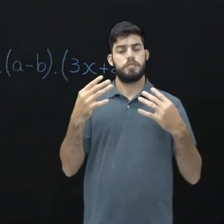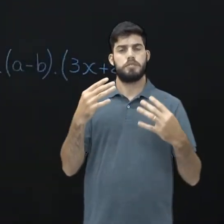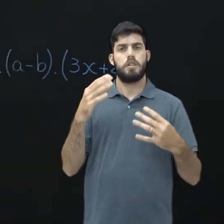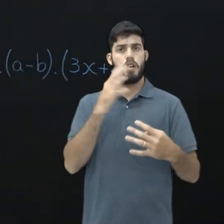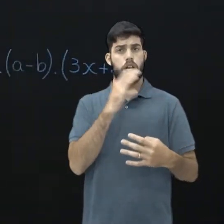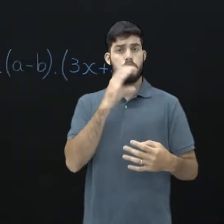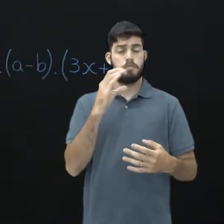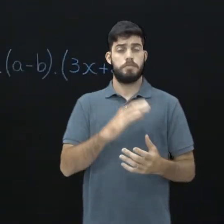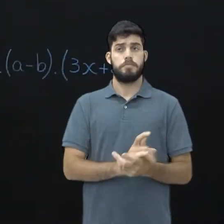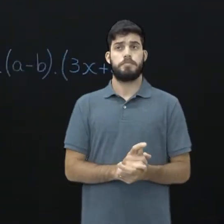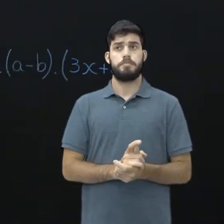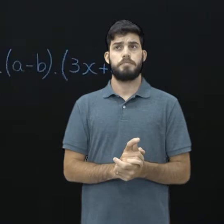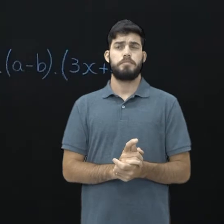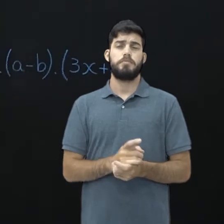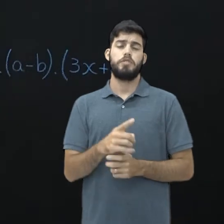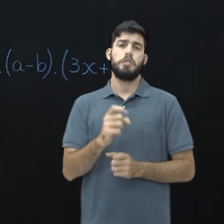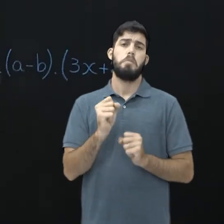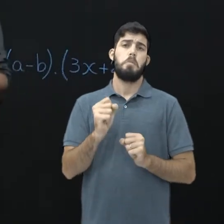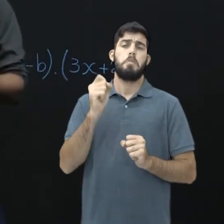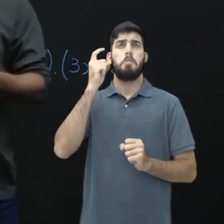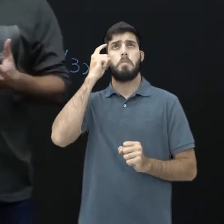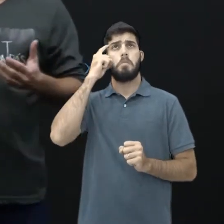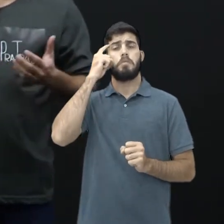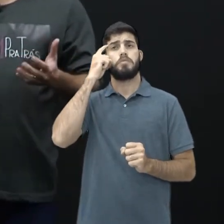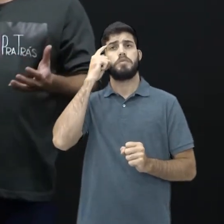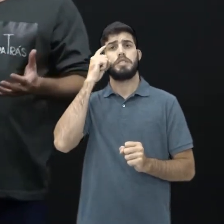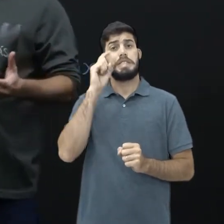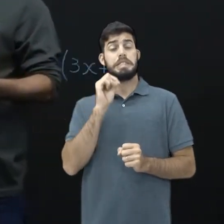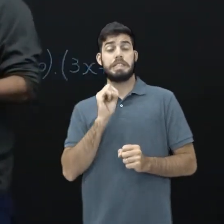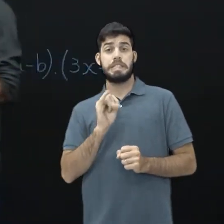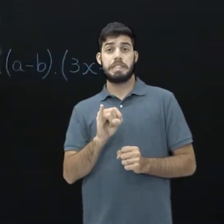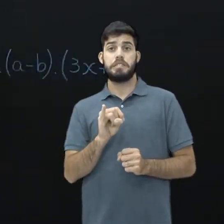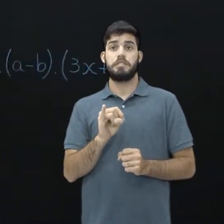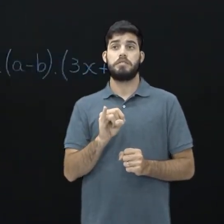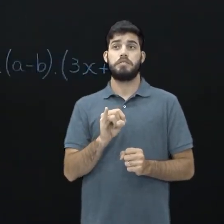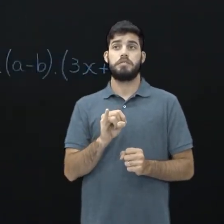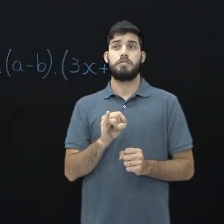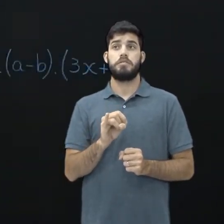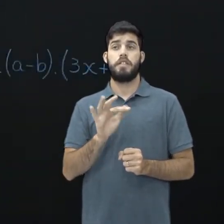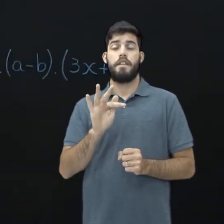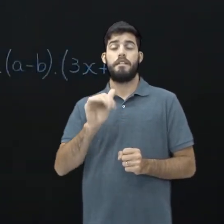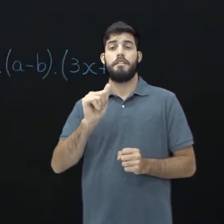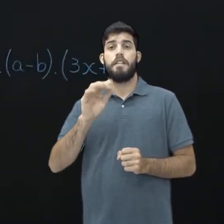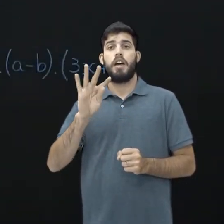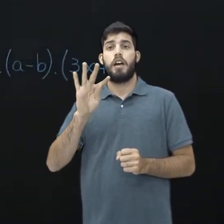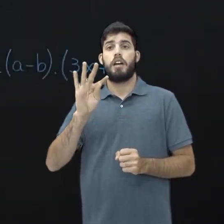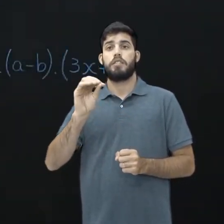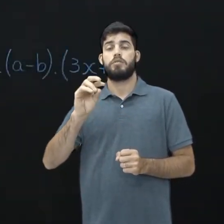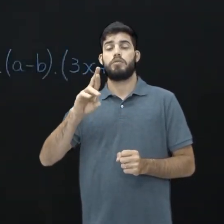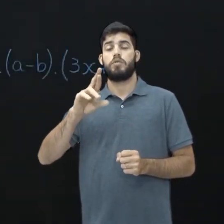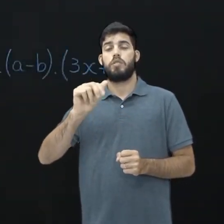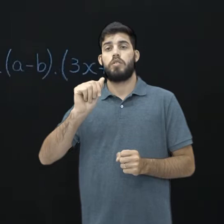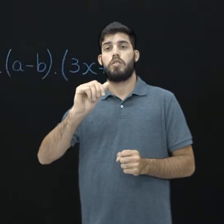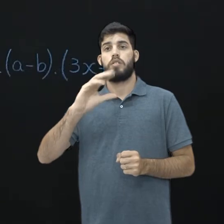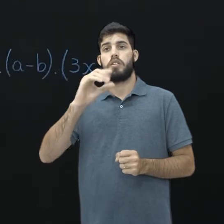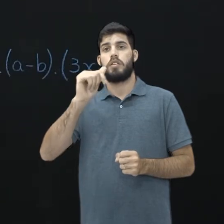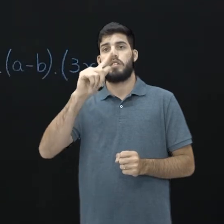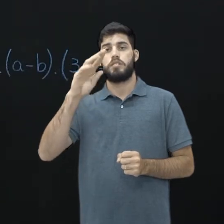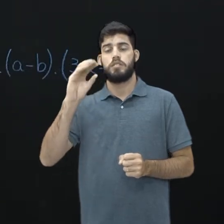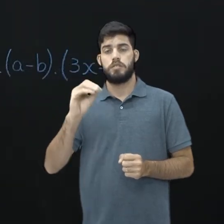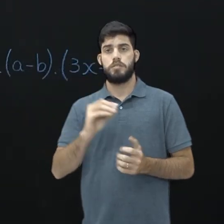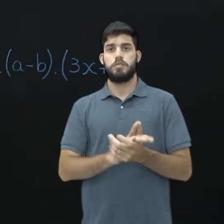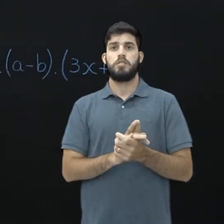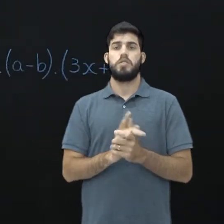você pode pensar o seguinte: professor, se a fatoração é uma ferramenta onde a gente transforma uma